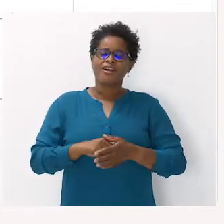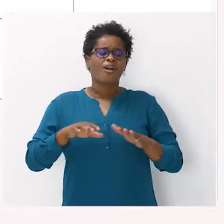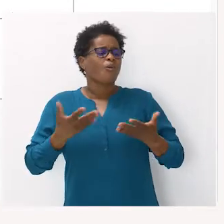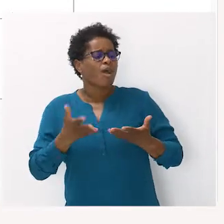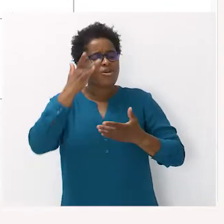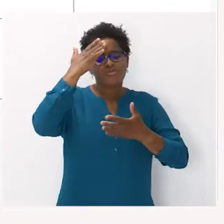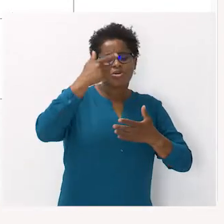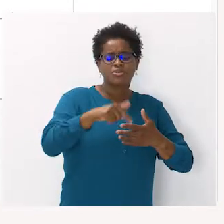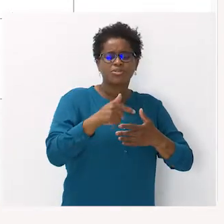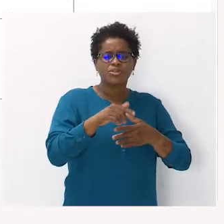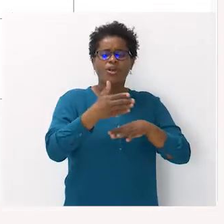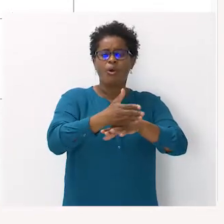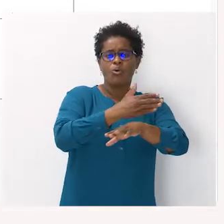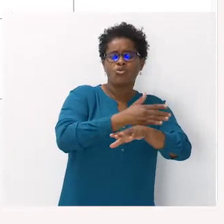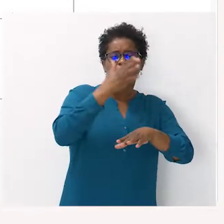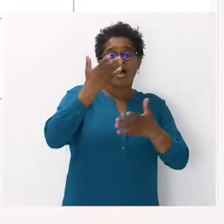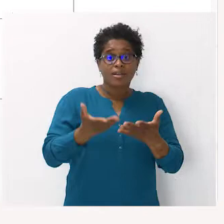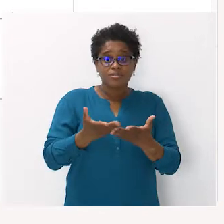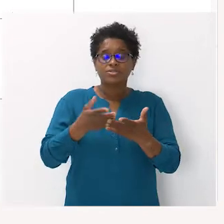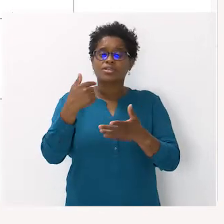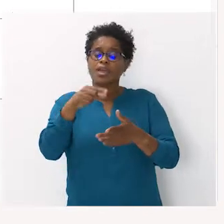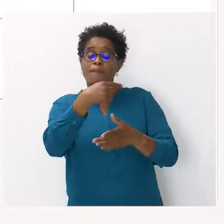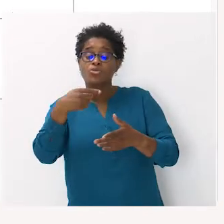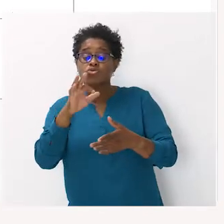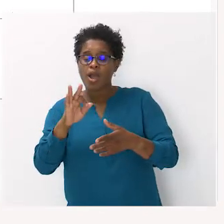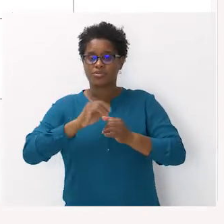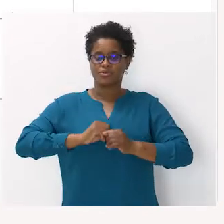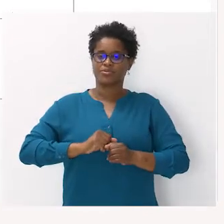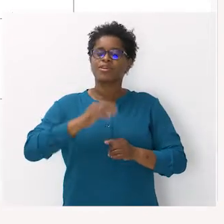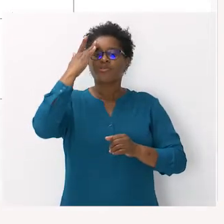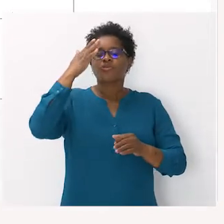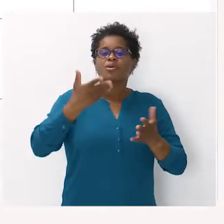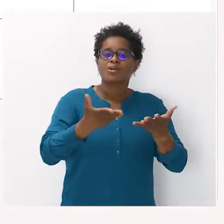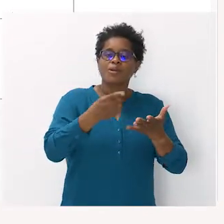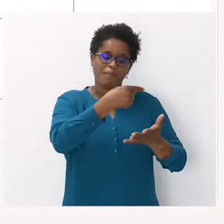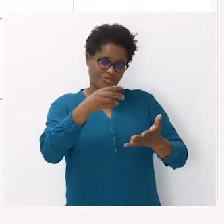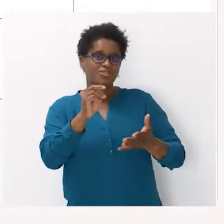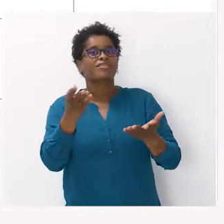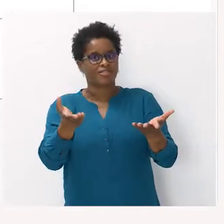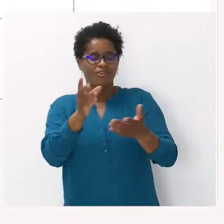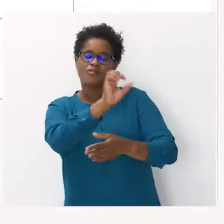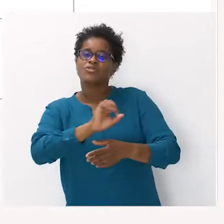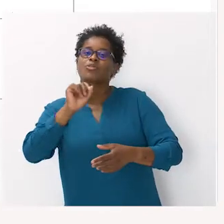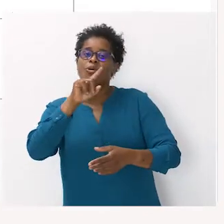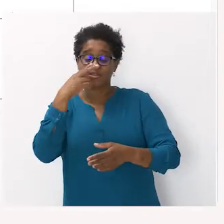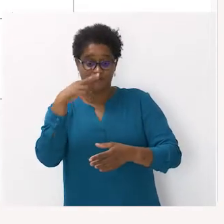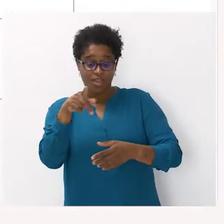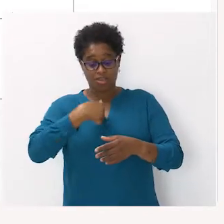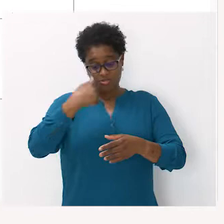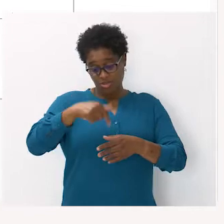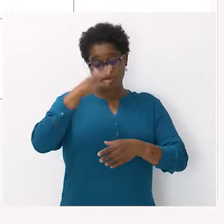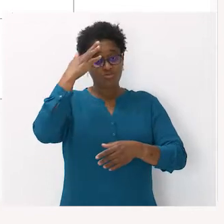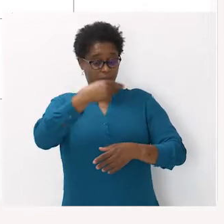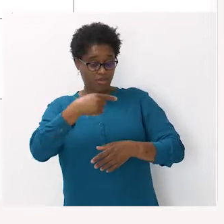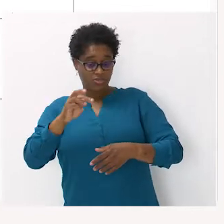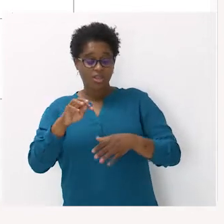Agora, qual é o número que tem antecessor menos 4? É o número menos 3. Como vocês podem ver, eu tenho o número